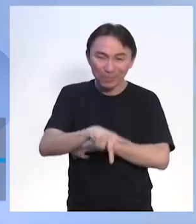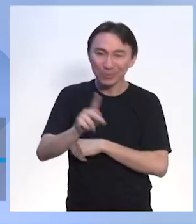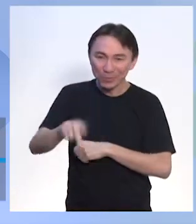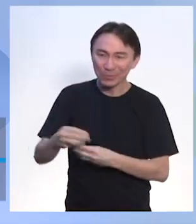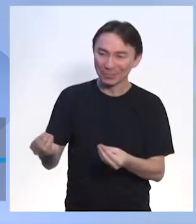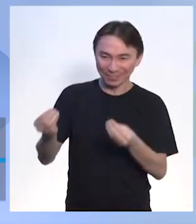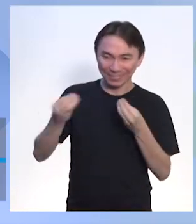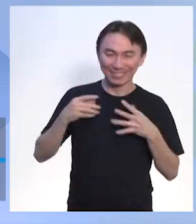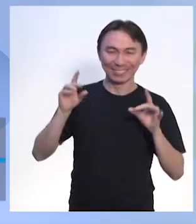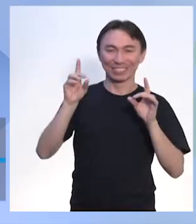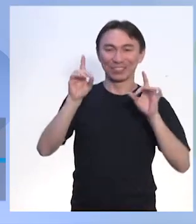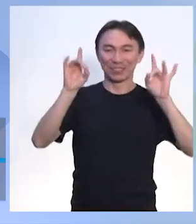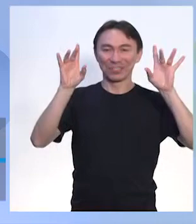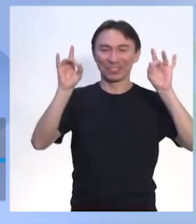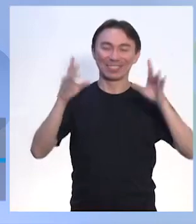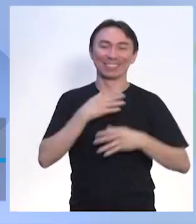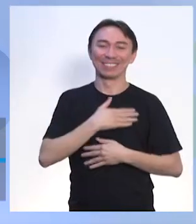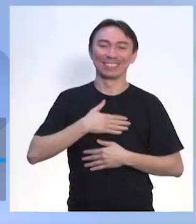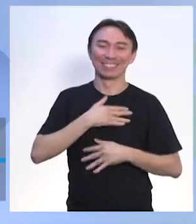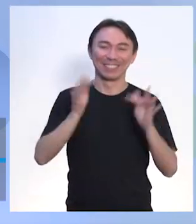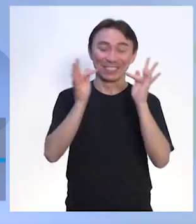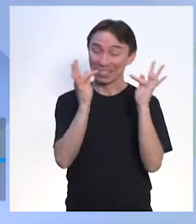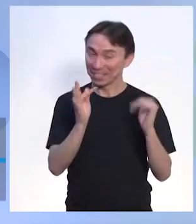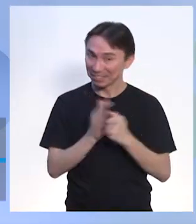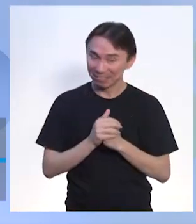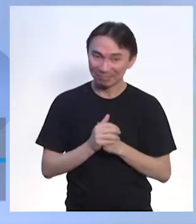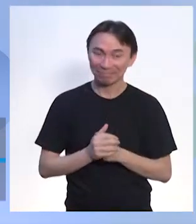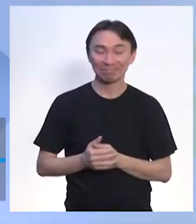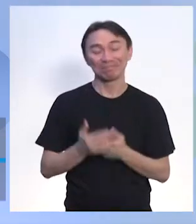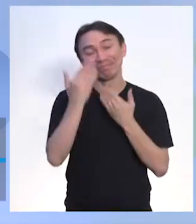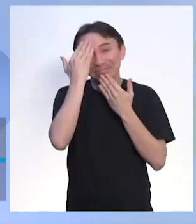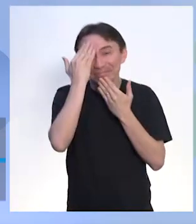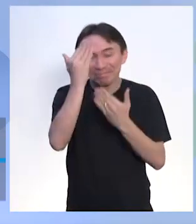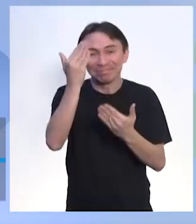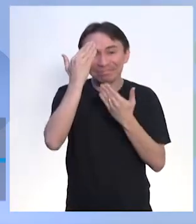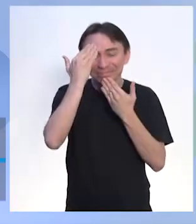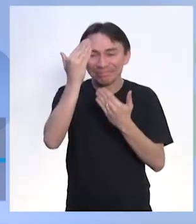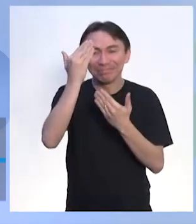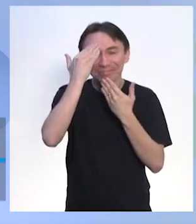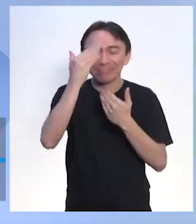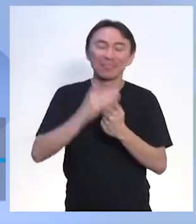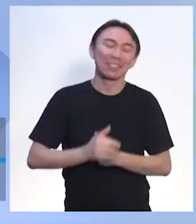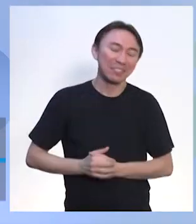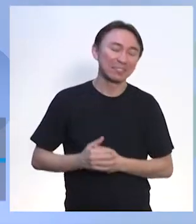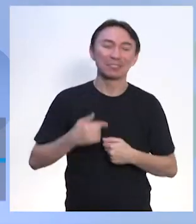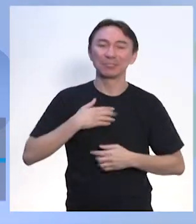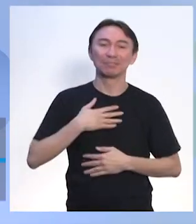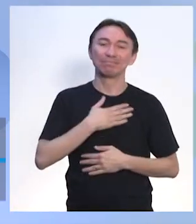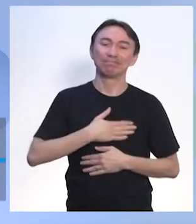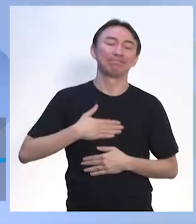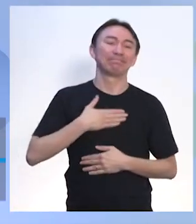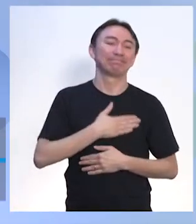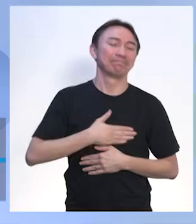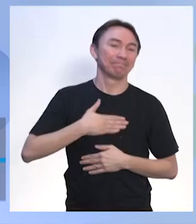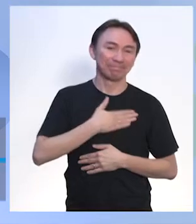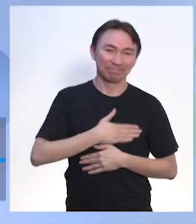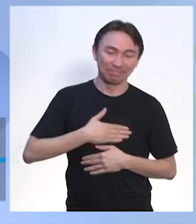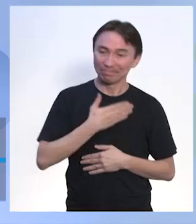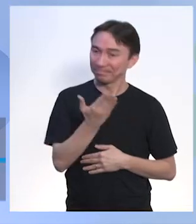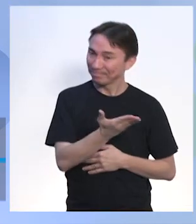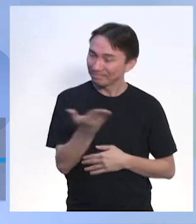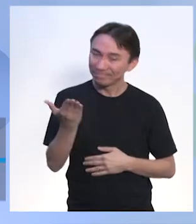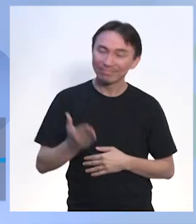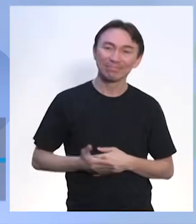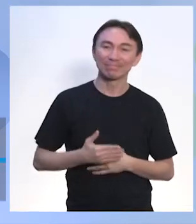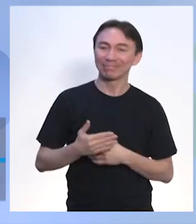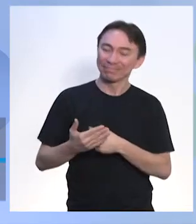né? Quero agradecer demais, assim, fiquei muito contente mesmo, Ana, muito obrigado. Obrigado mesmo por esse carinho,